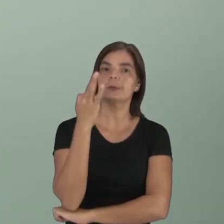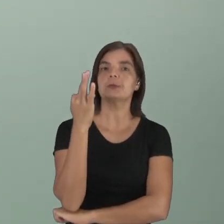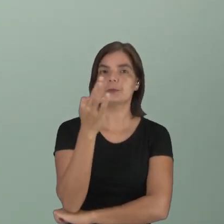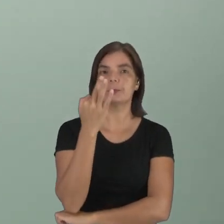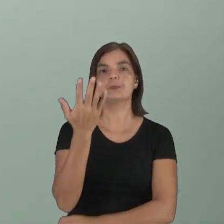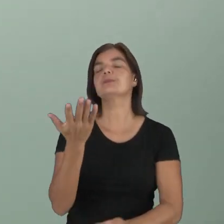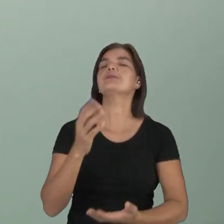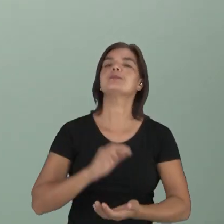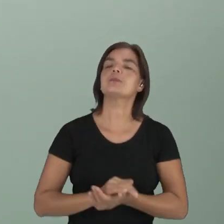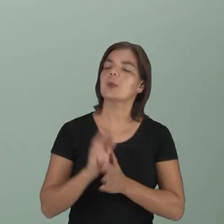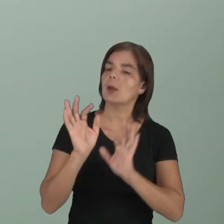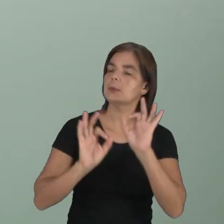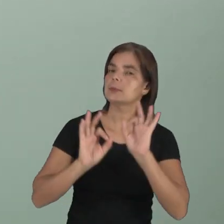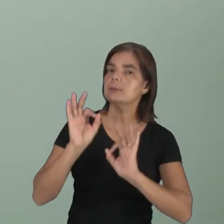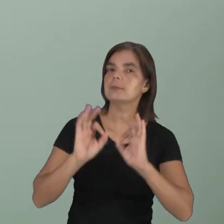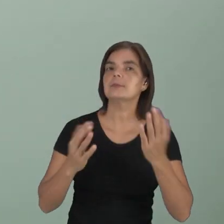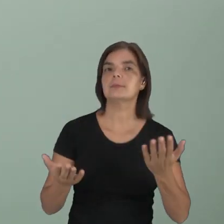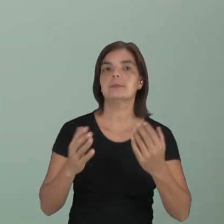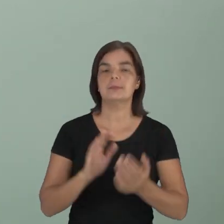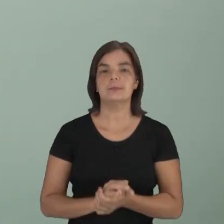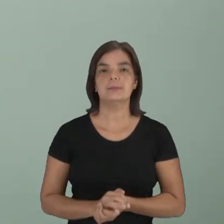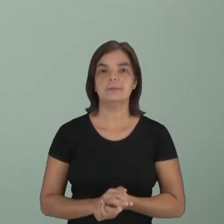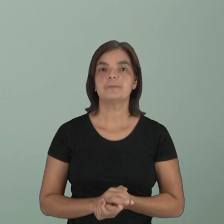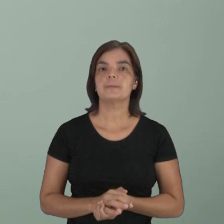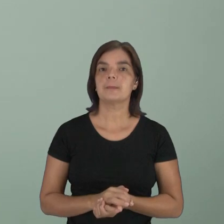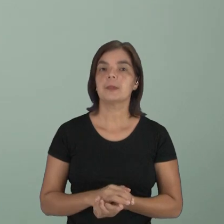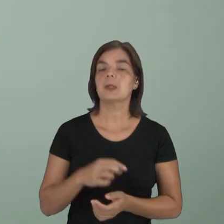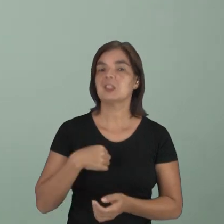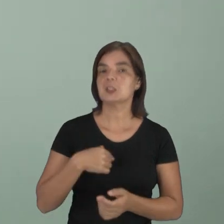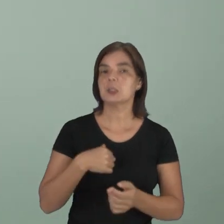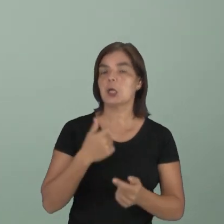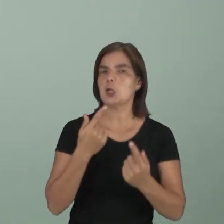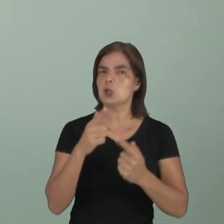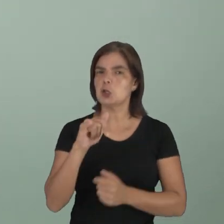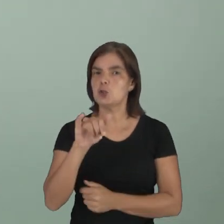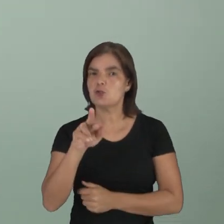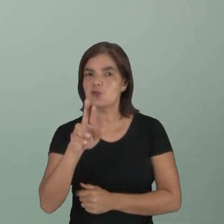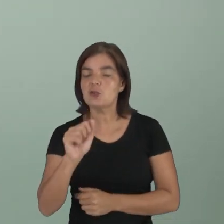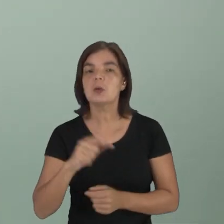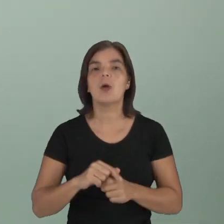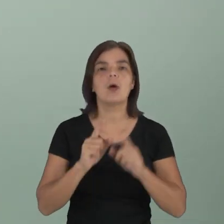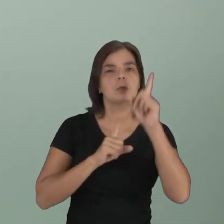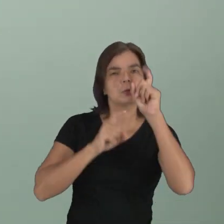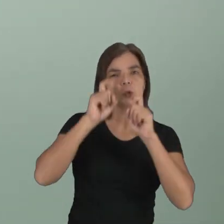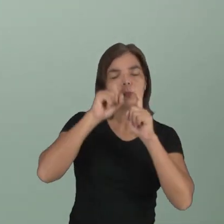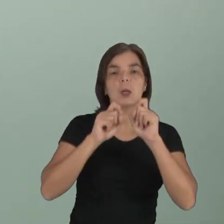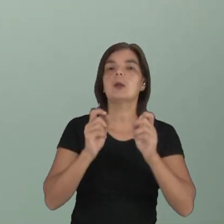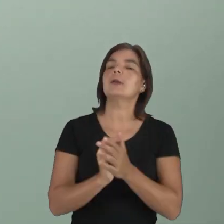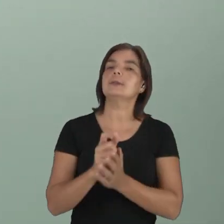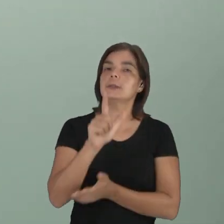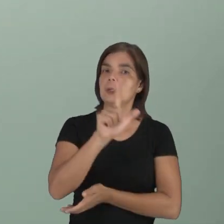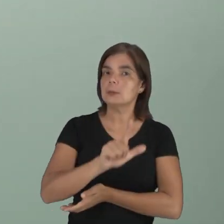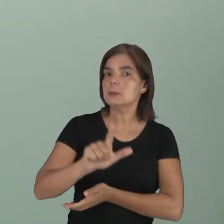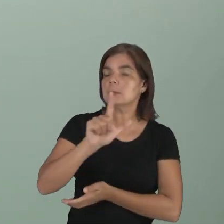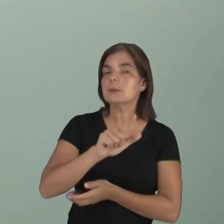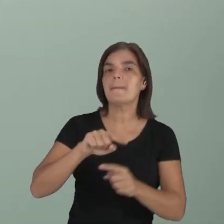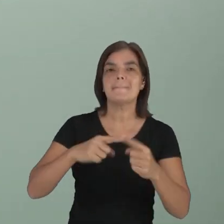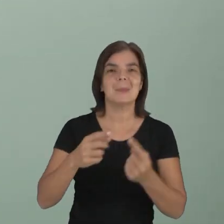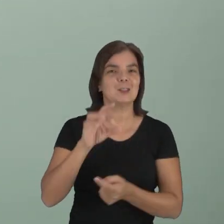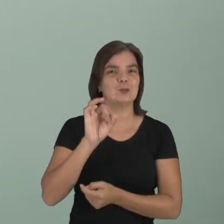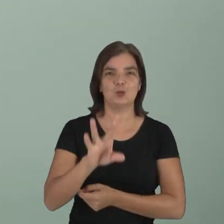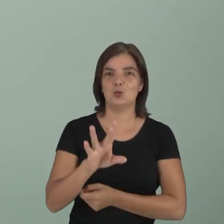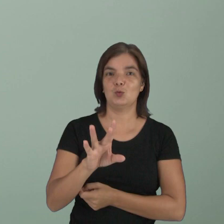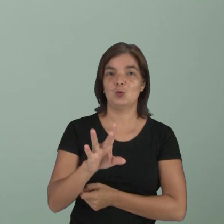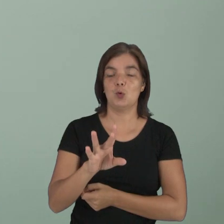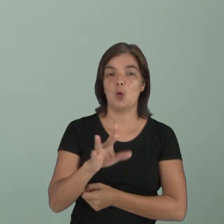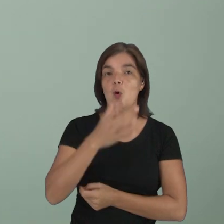utilizar uma linguagem mais elaborada, mais organizada, sem gírias, com expressões literais. Mas não é